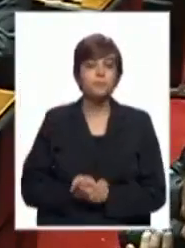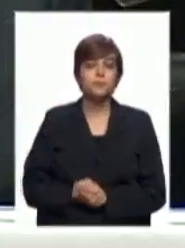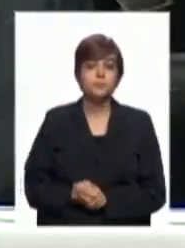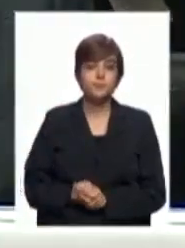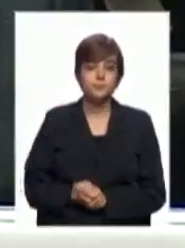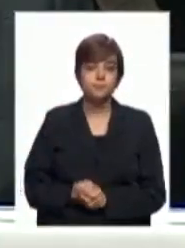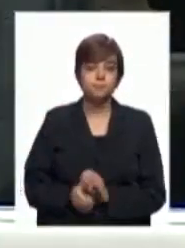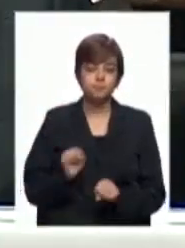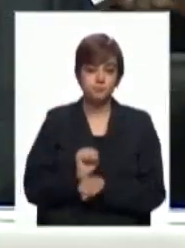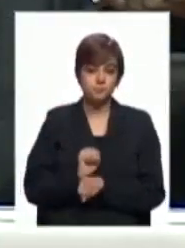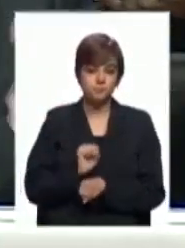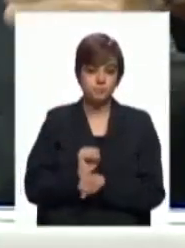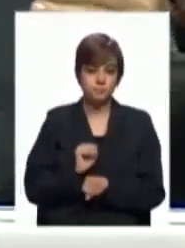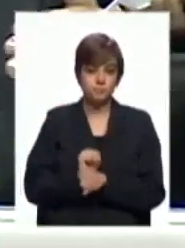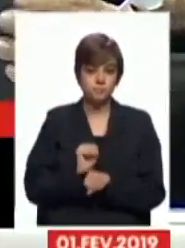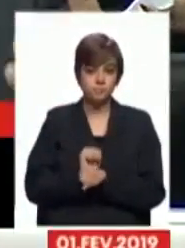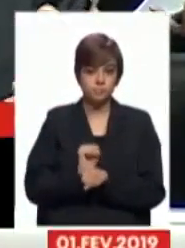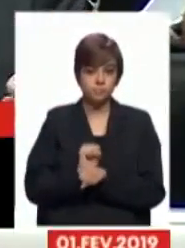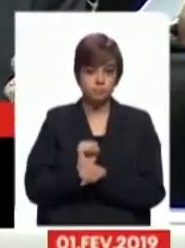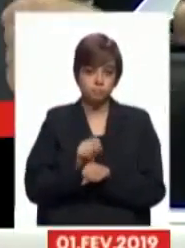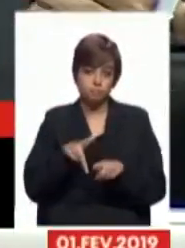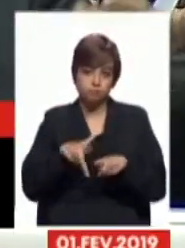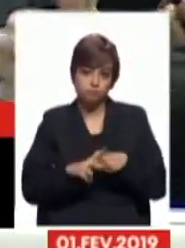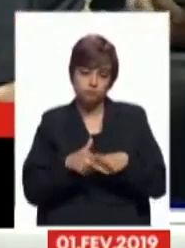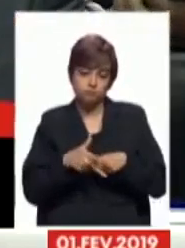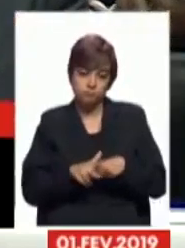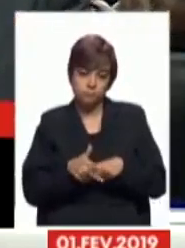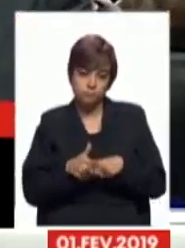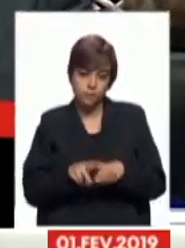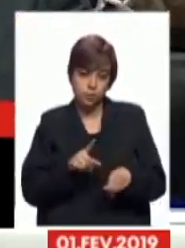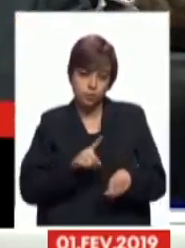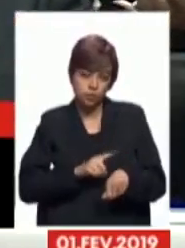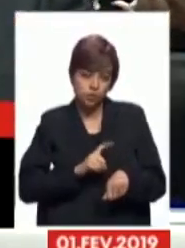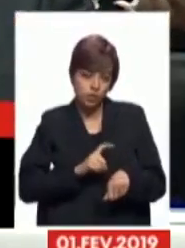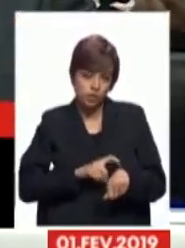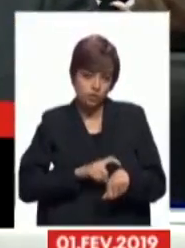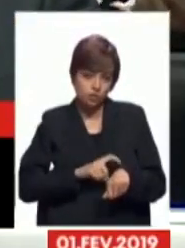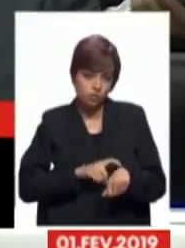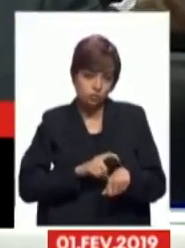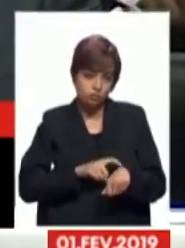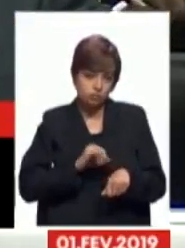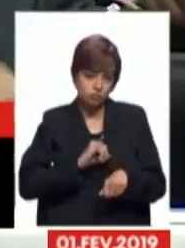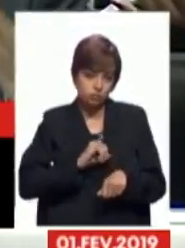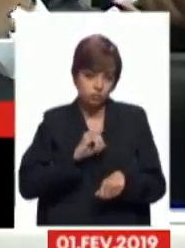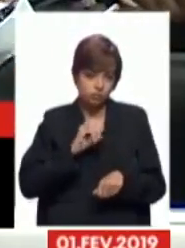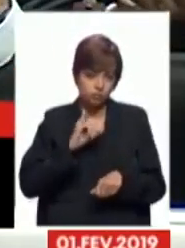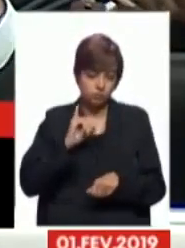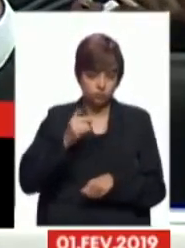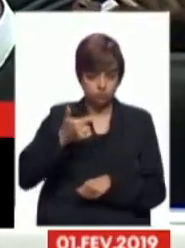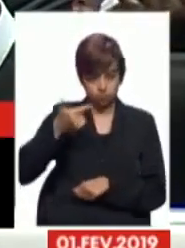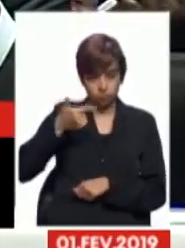Vamos aguardar então a correção, né, e dar o tempo para poder fazer a segunda chamada. Vamos ver.